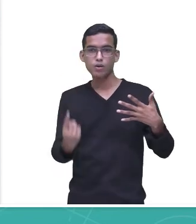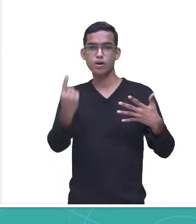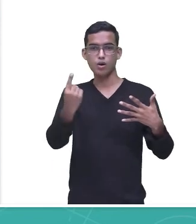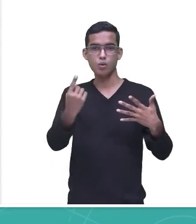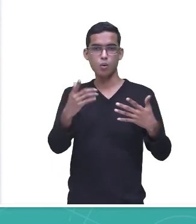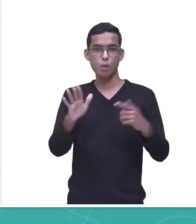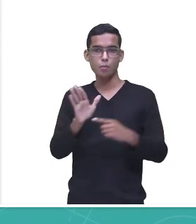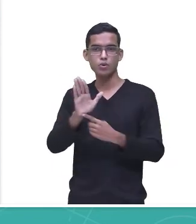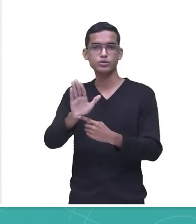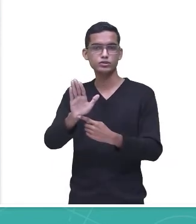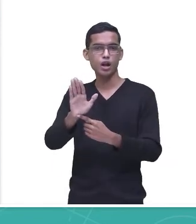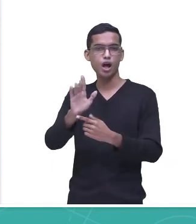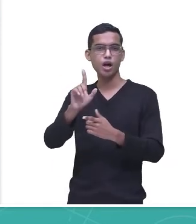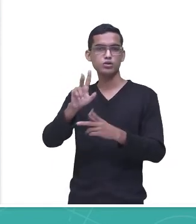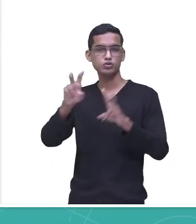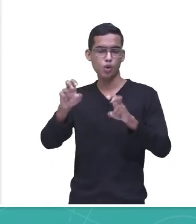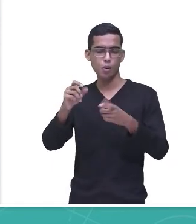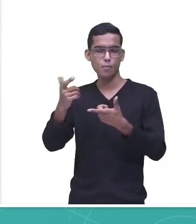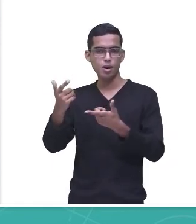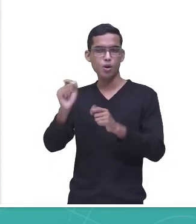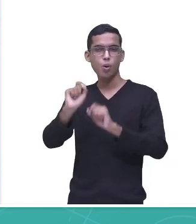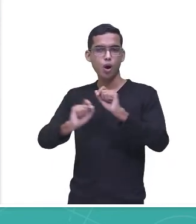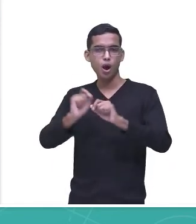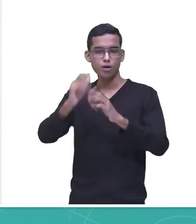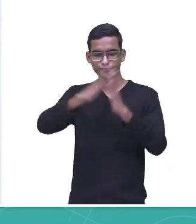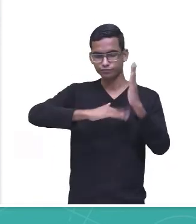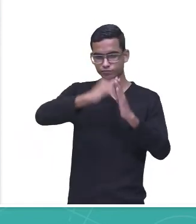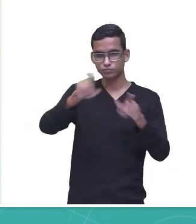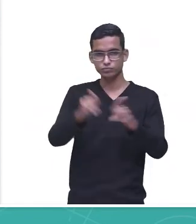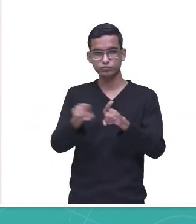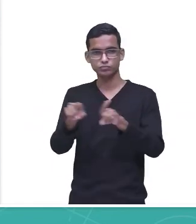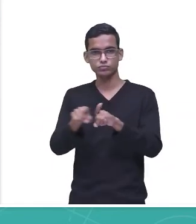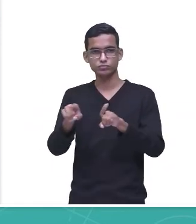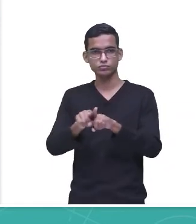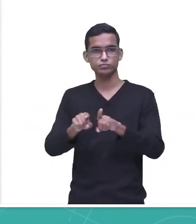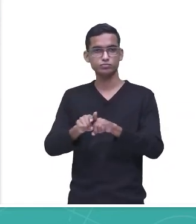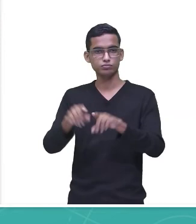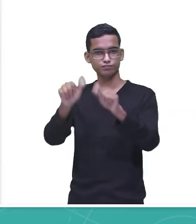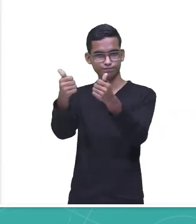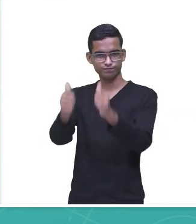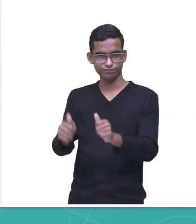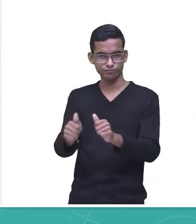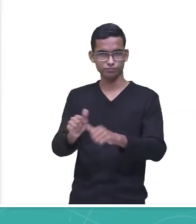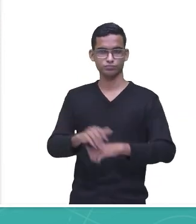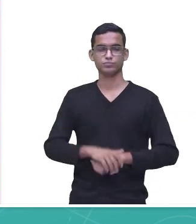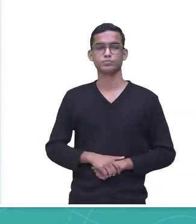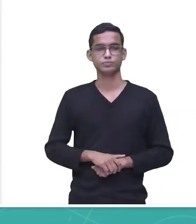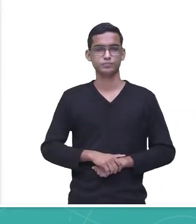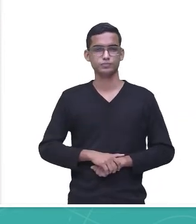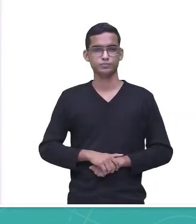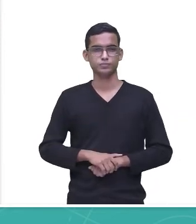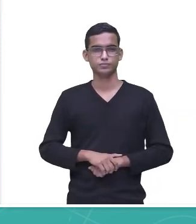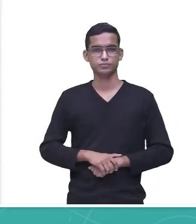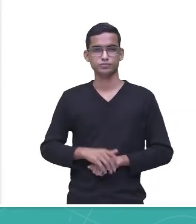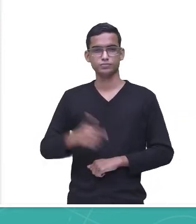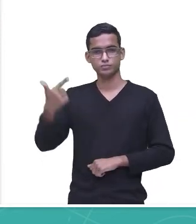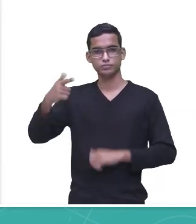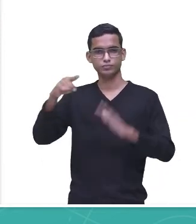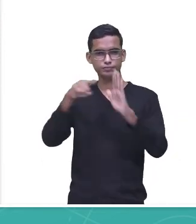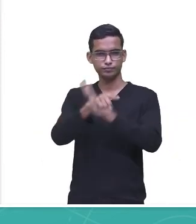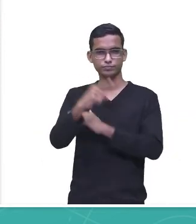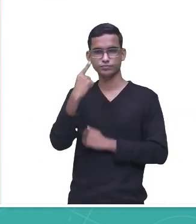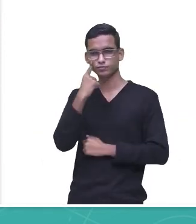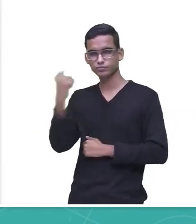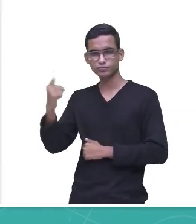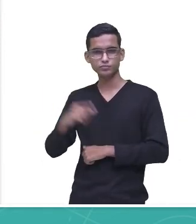na escultura. Então vocês vão citar o nome dessas características. A questão 2, como você identifica uma arquitetura de